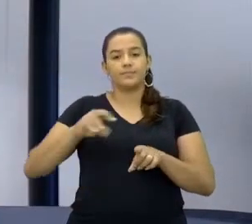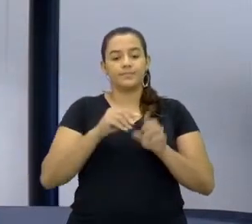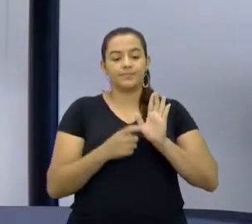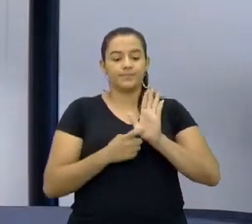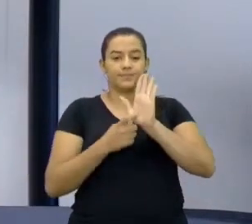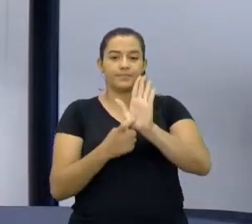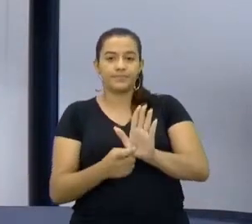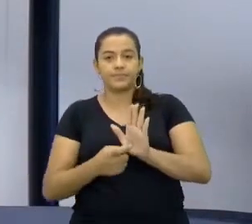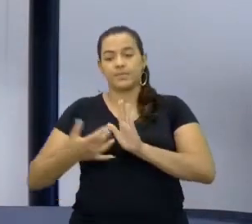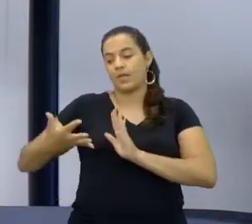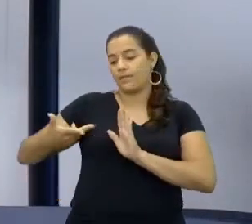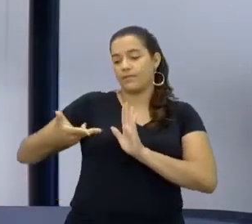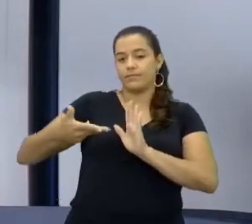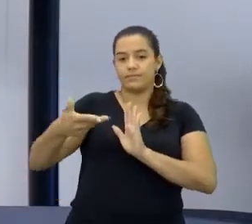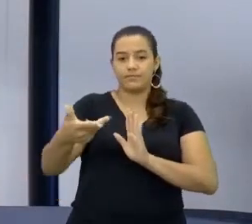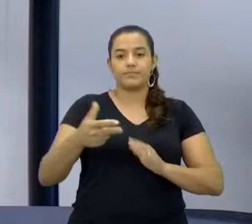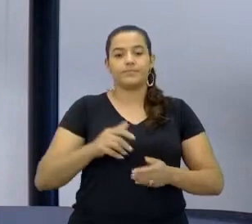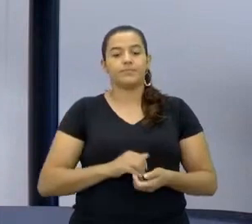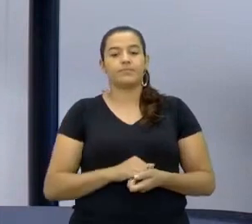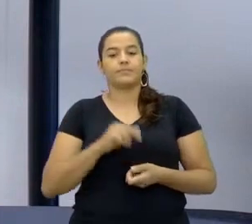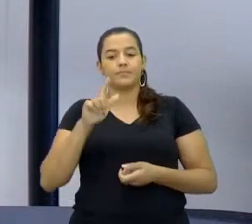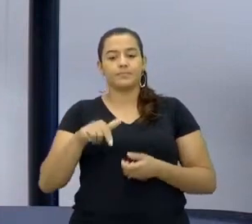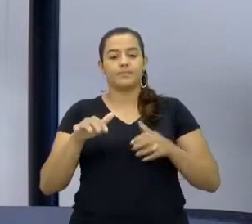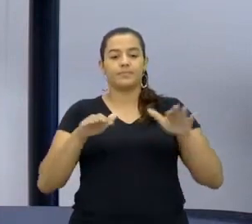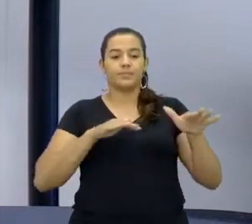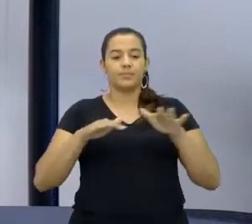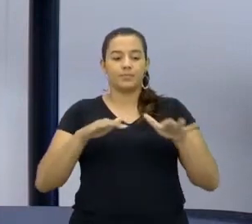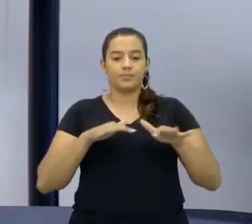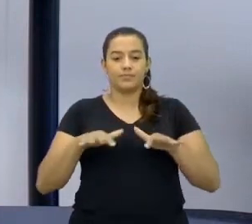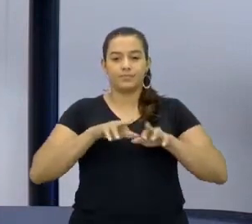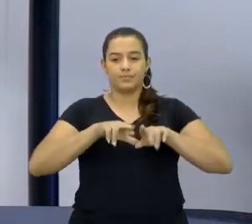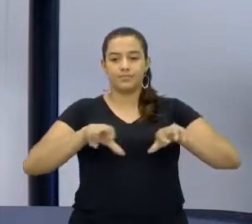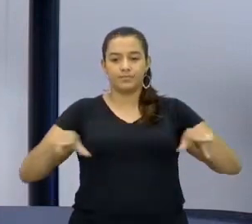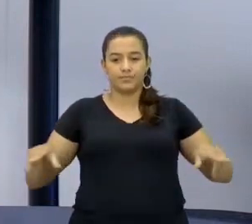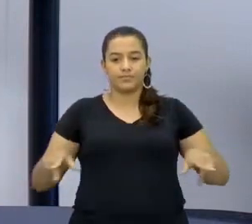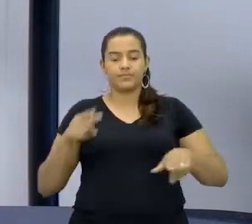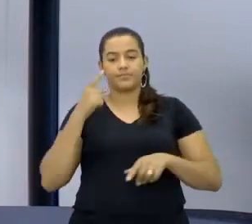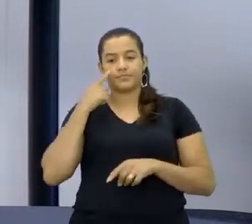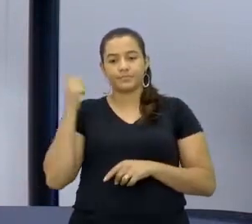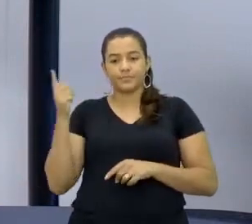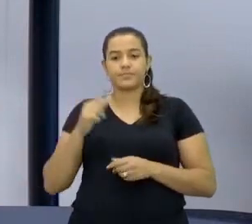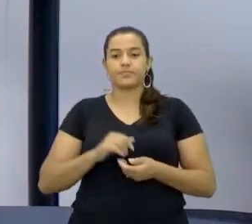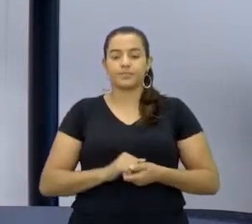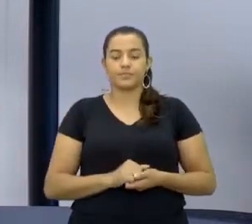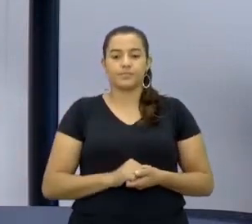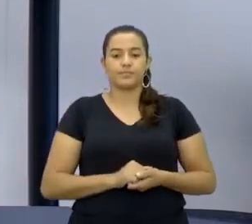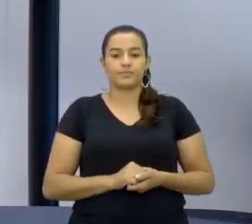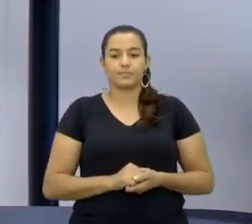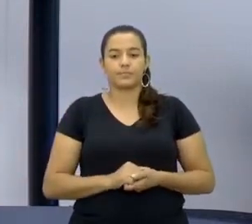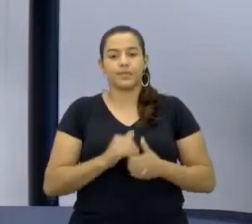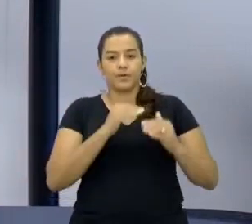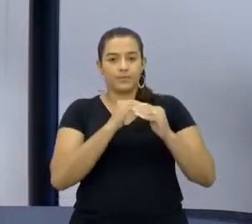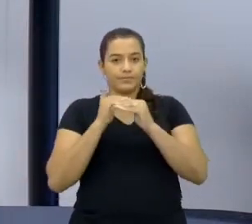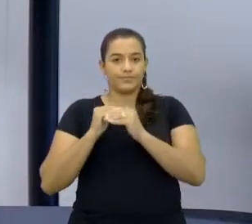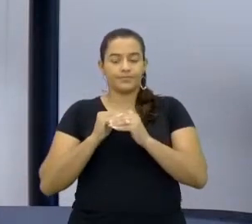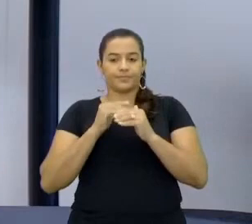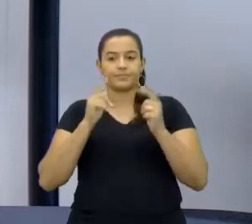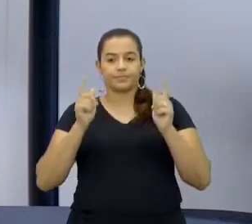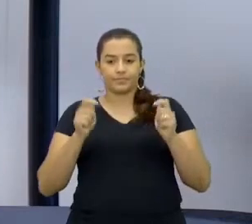a velocidade no movimento uniformemente variado. No movimento retilíneo uniforme.